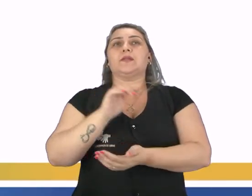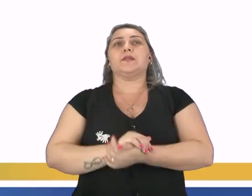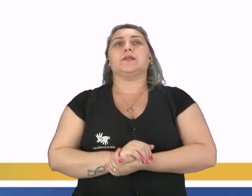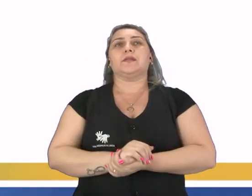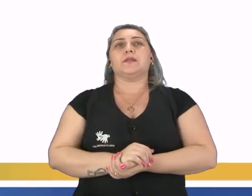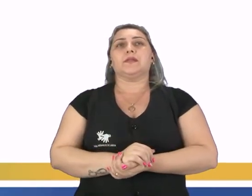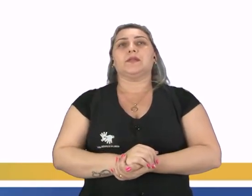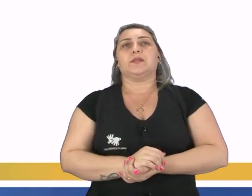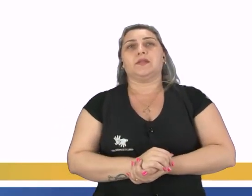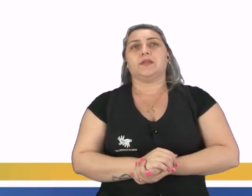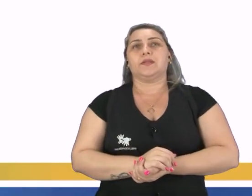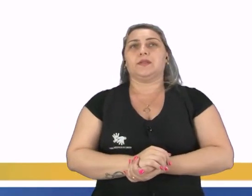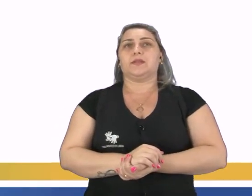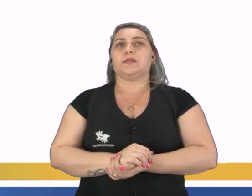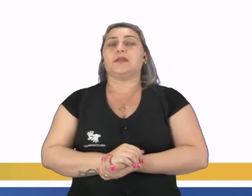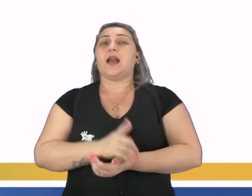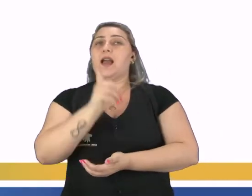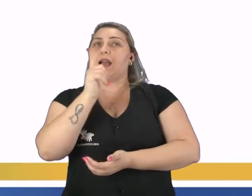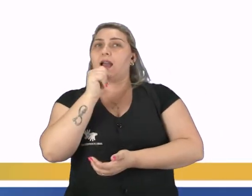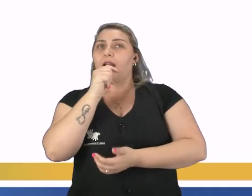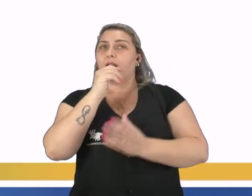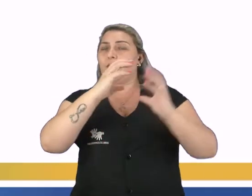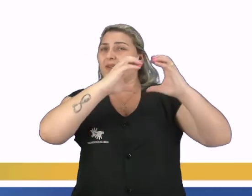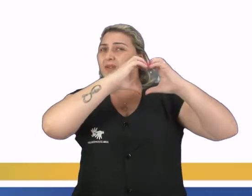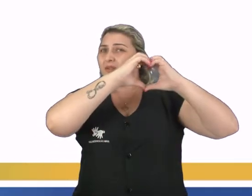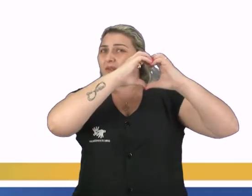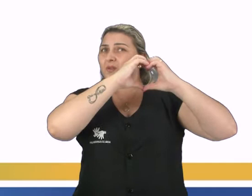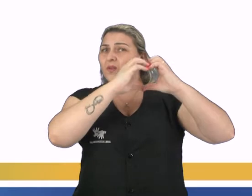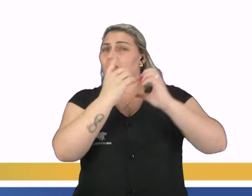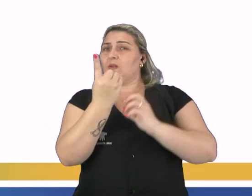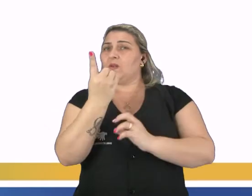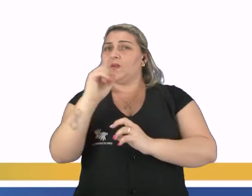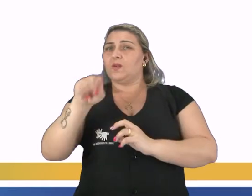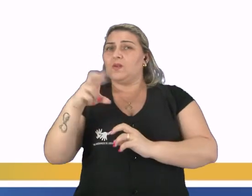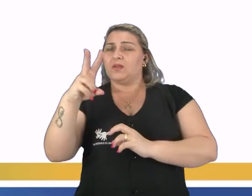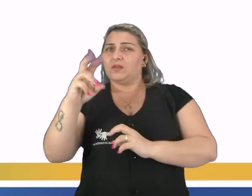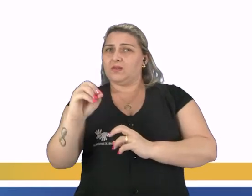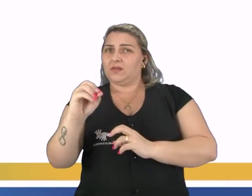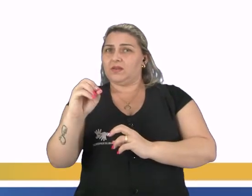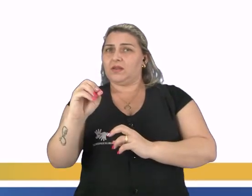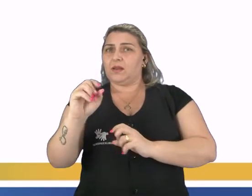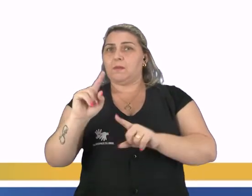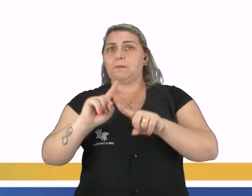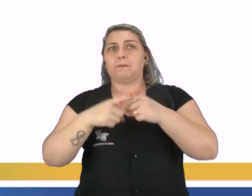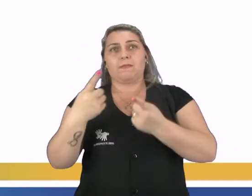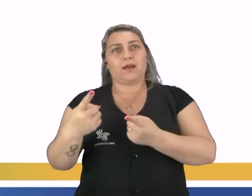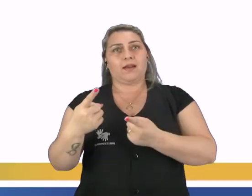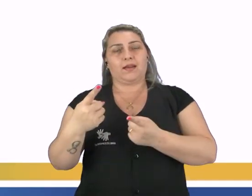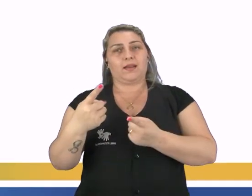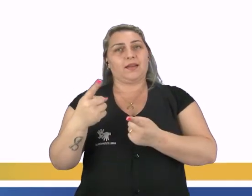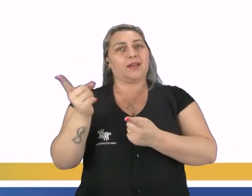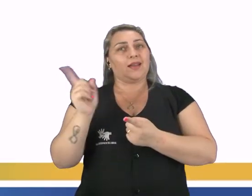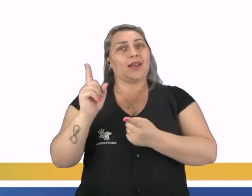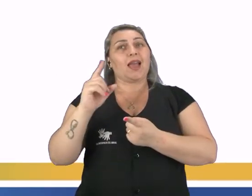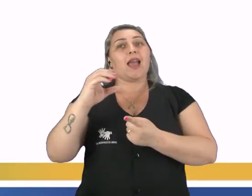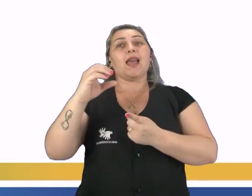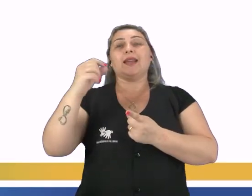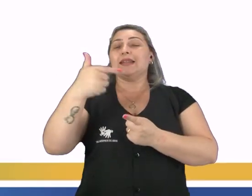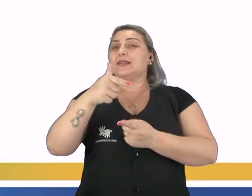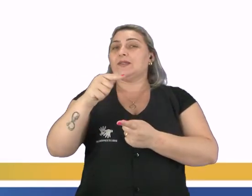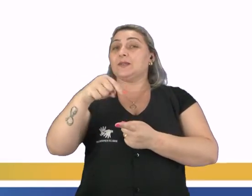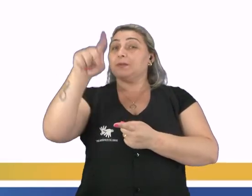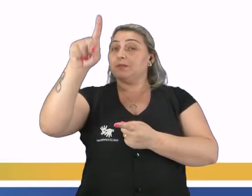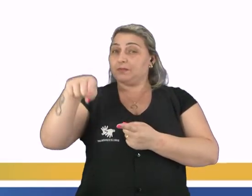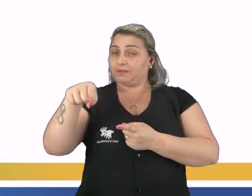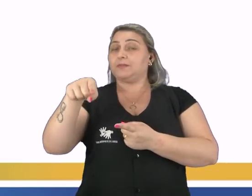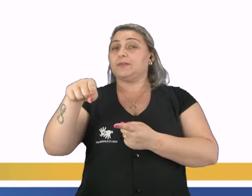você entender melhor. Água de coco, 1,50. Epa, mas não está escrito coco. Coco não tem